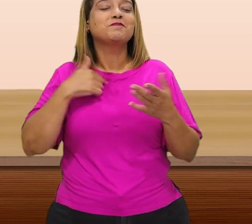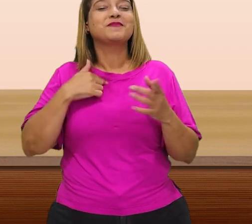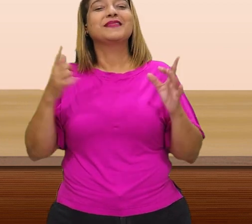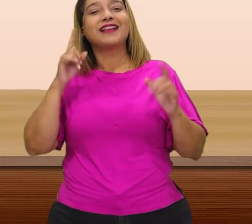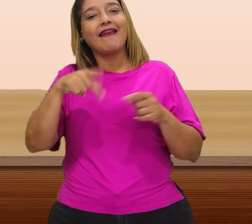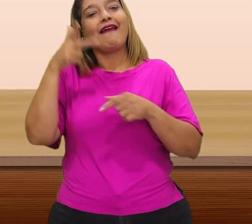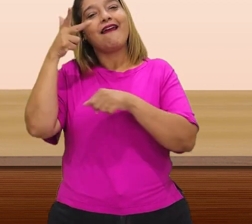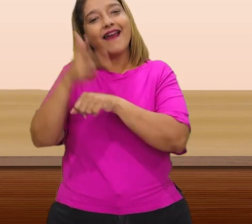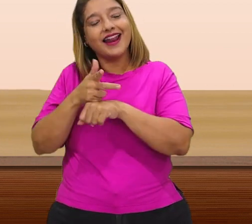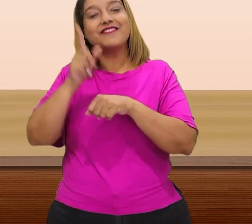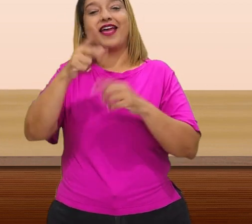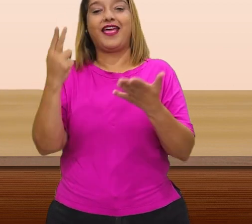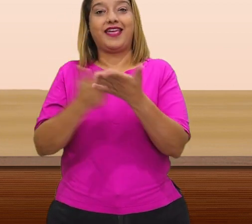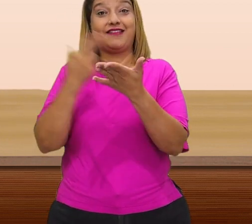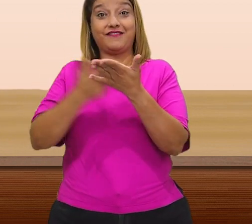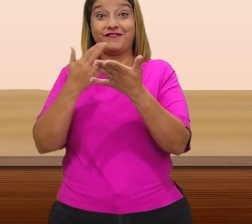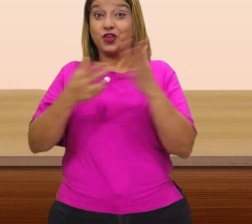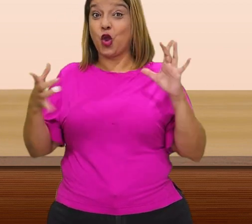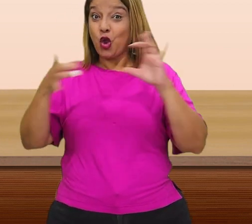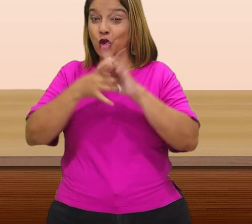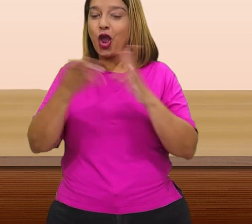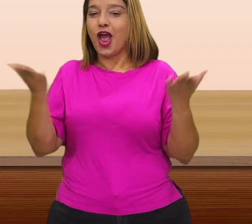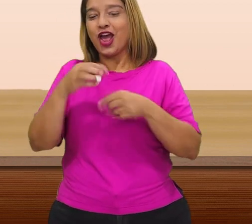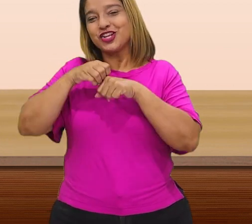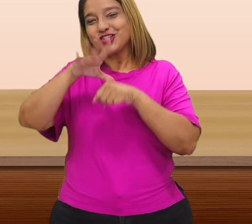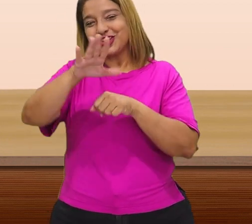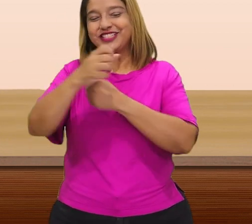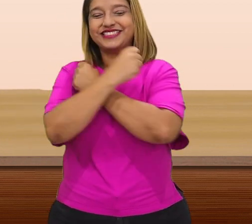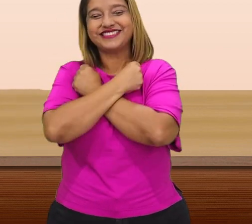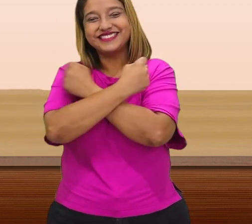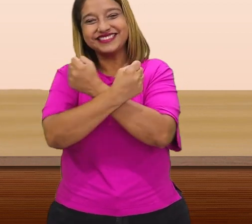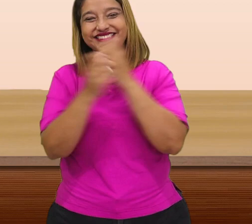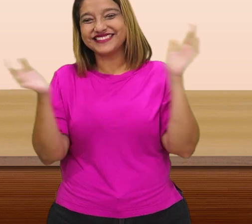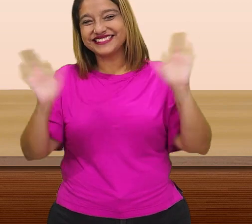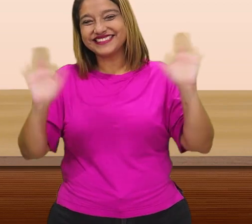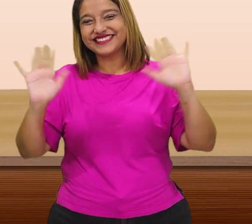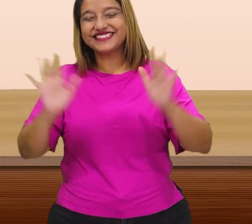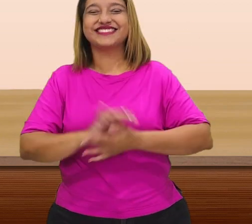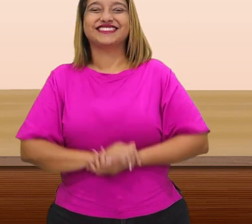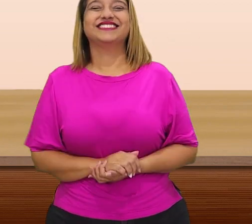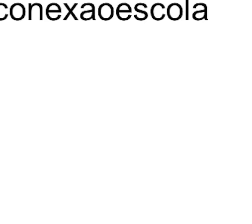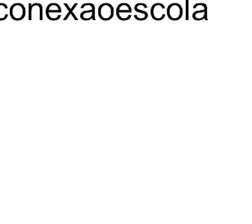Revista em Conexão, enquanto isso, se liga nessa dica. Um abraço, tchau, tchau.